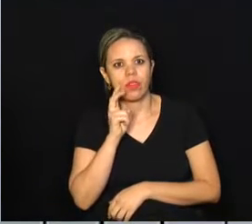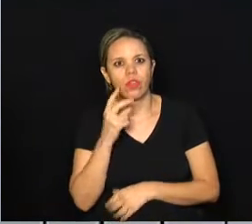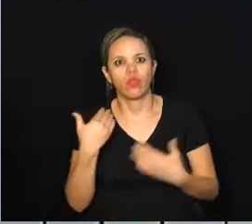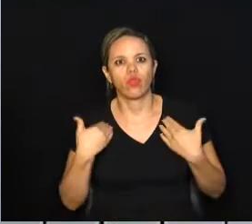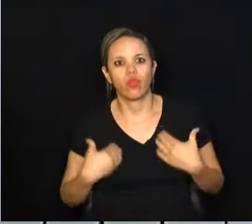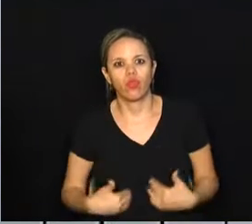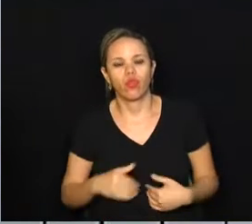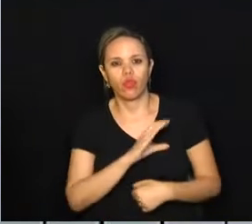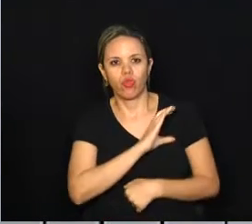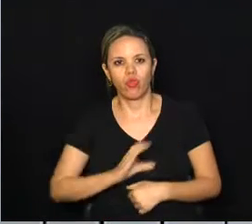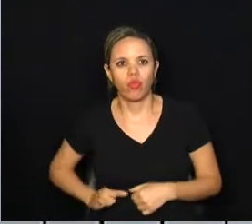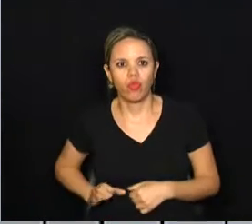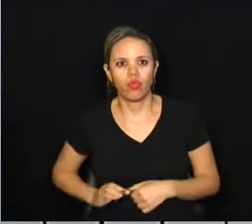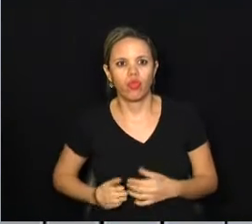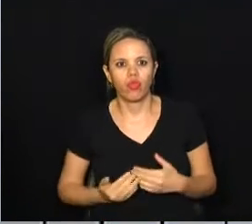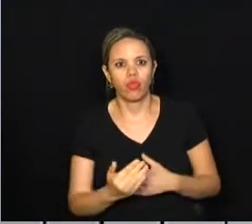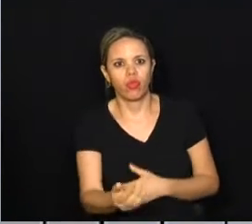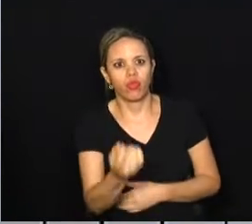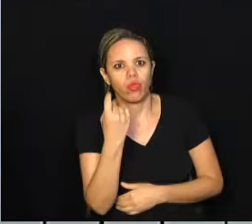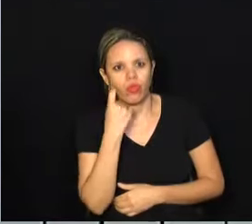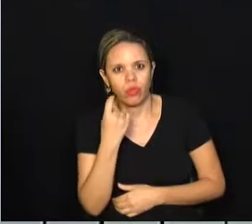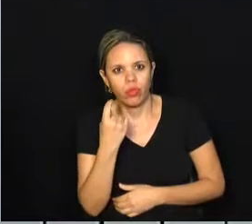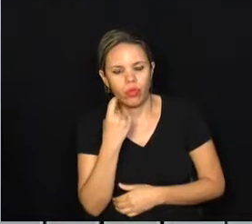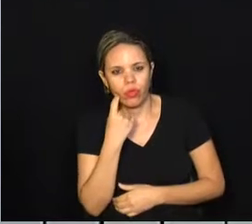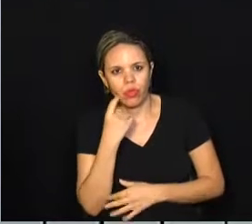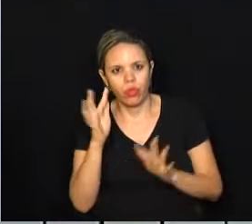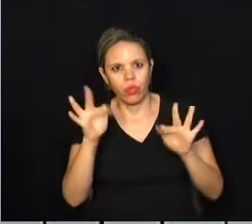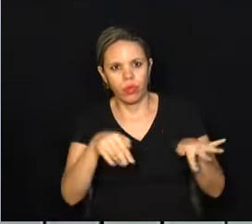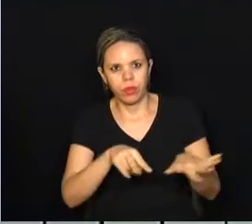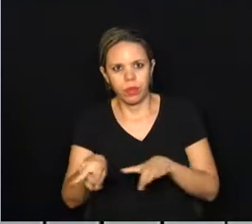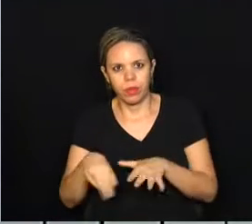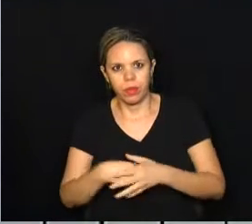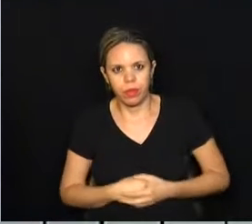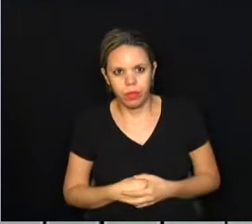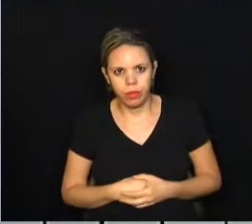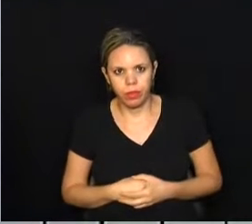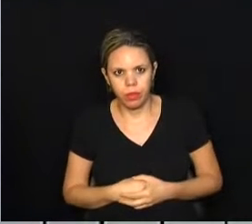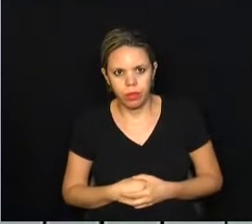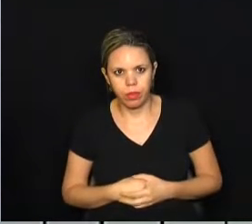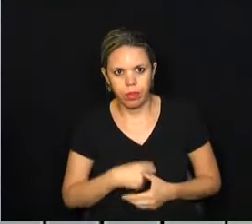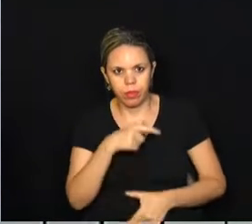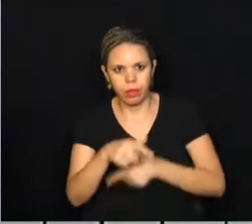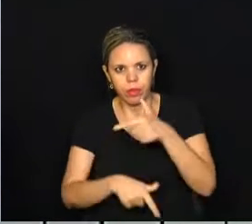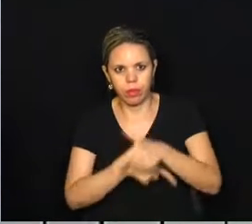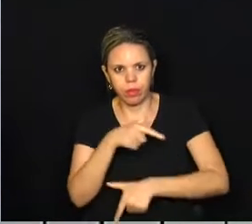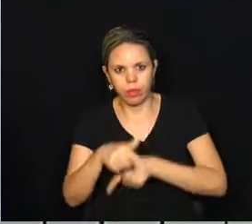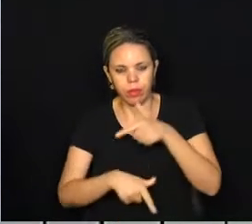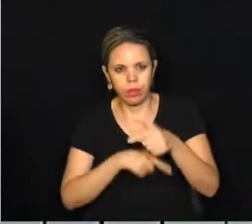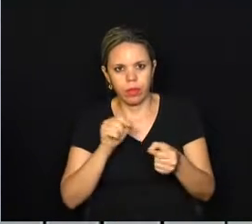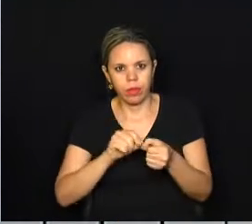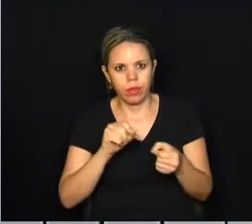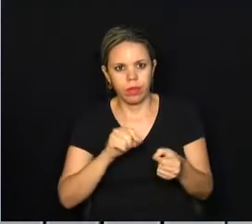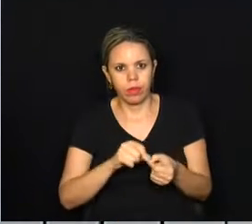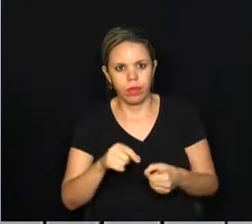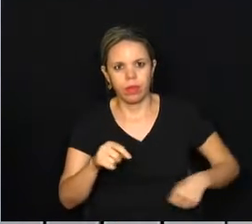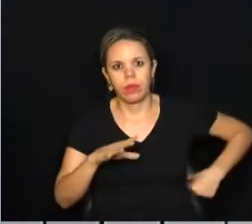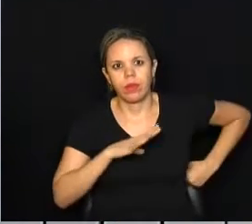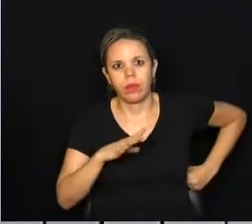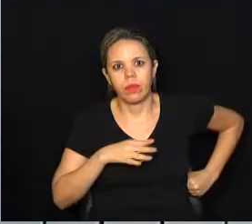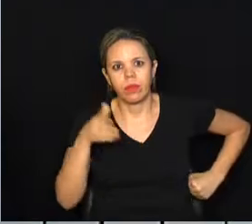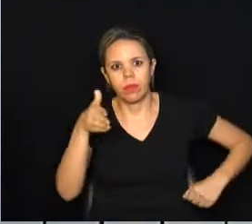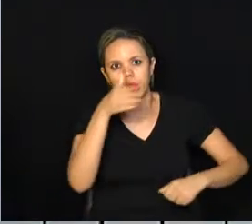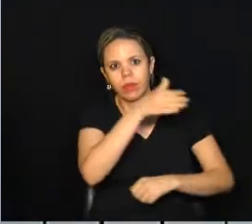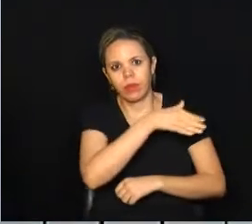na emenda de feriado na sexta-feira e no fim de semana, operações serão realizadas na cidade